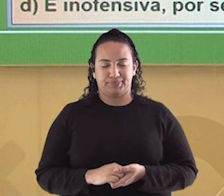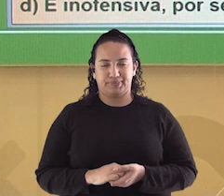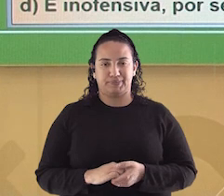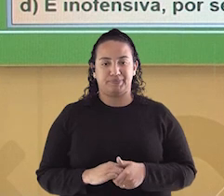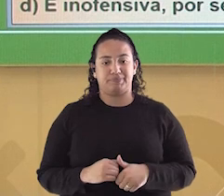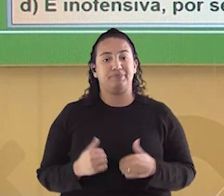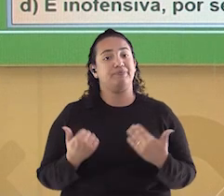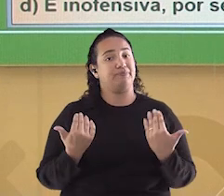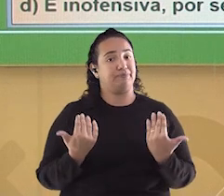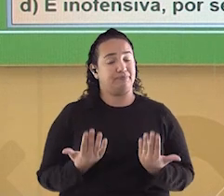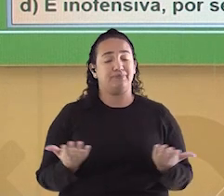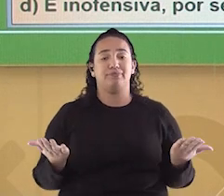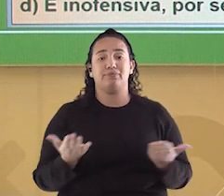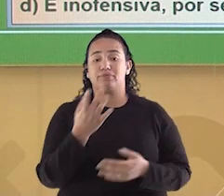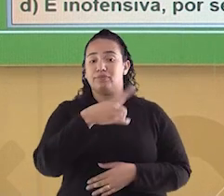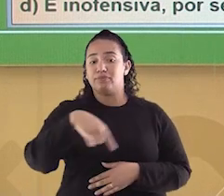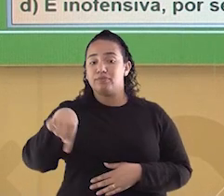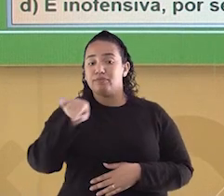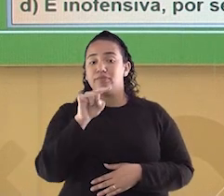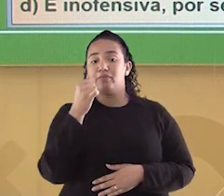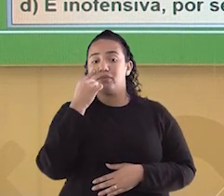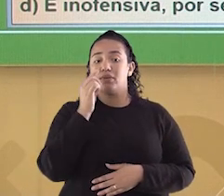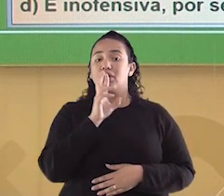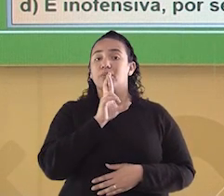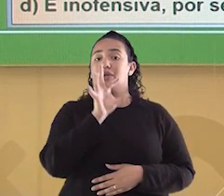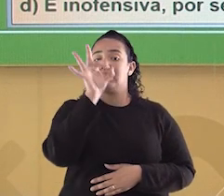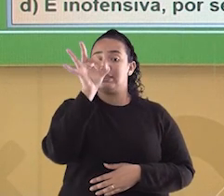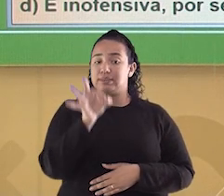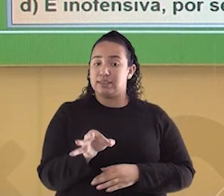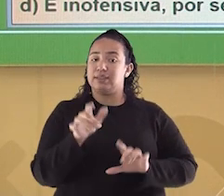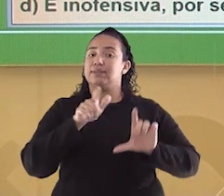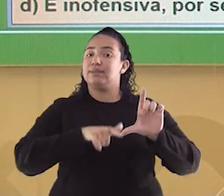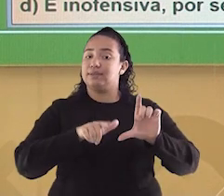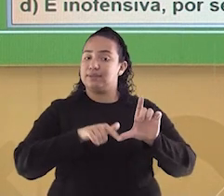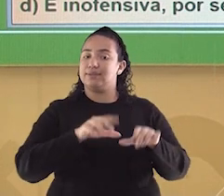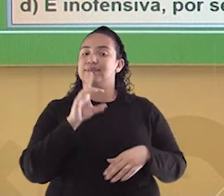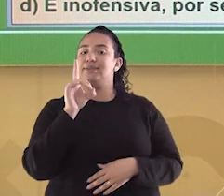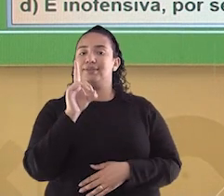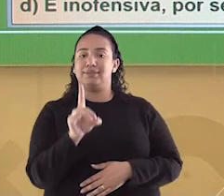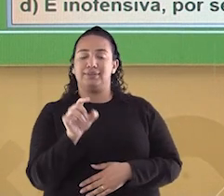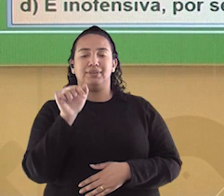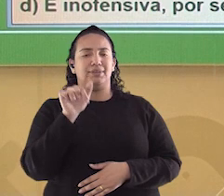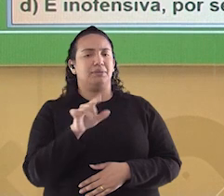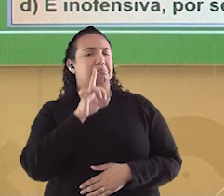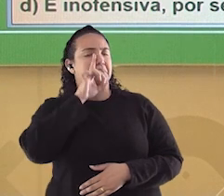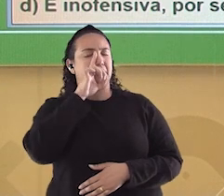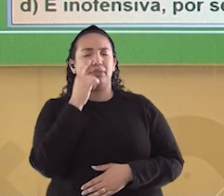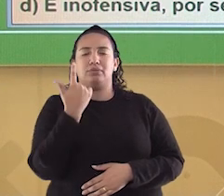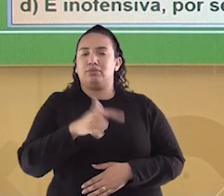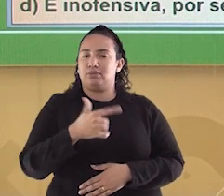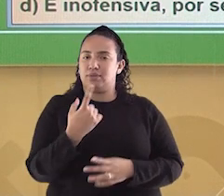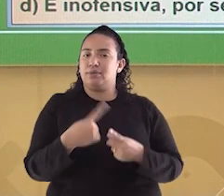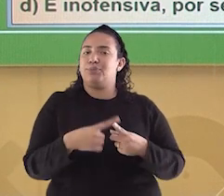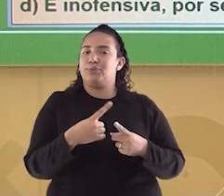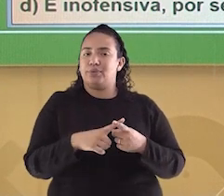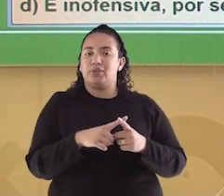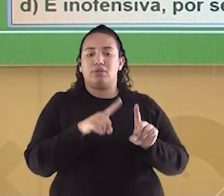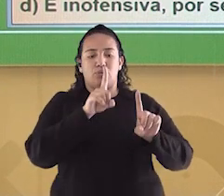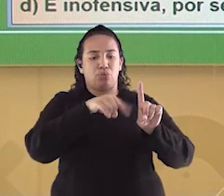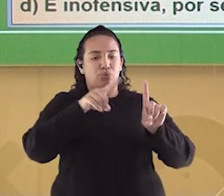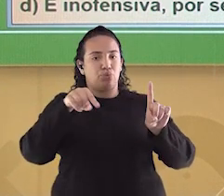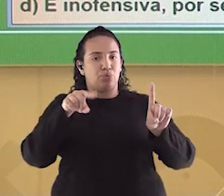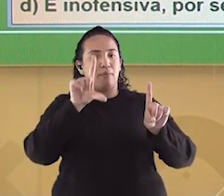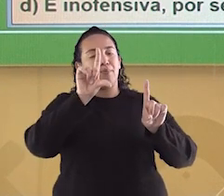Bom, aqui a gente vê que a correção traz como correta a letra D, né? É uma radiação inofensiva por ser de